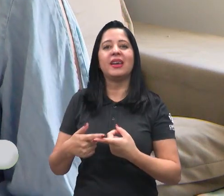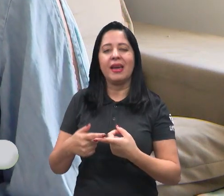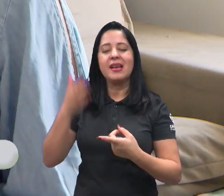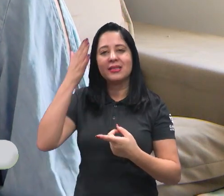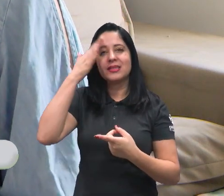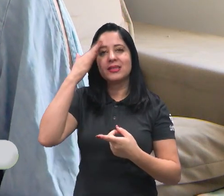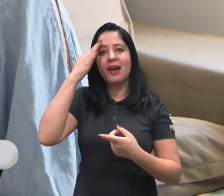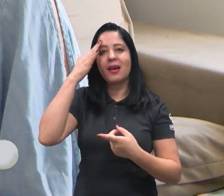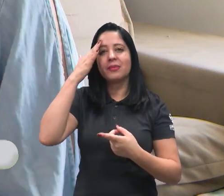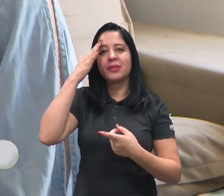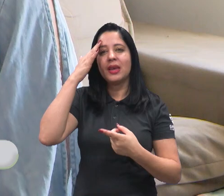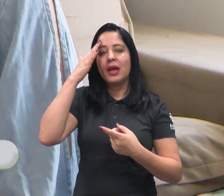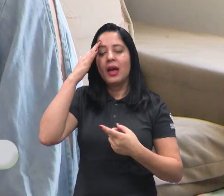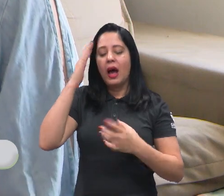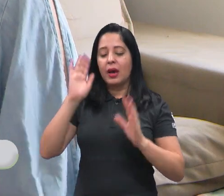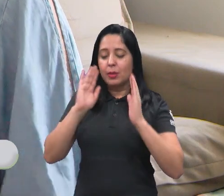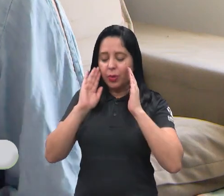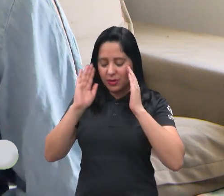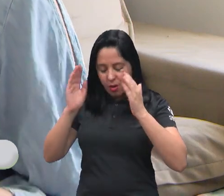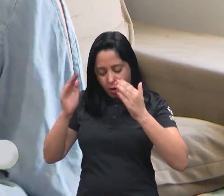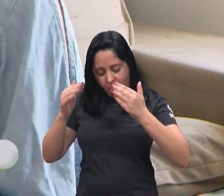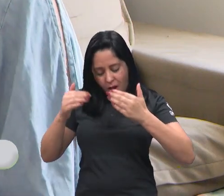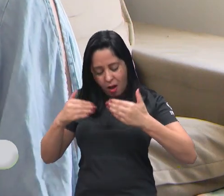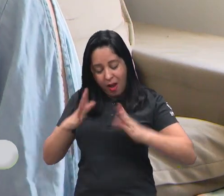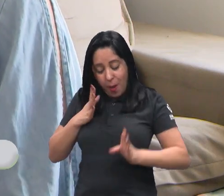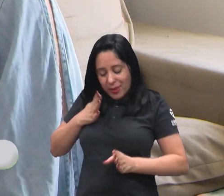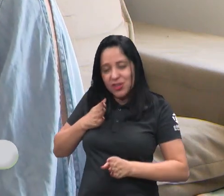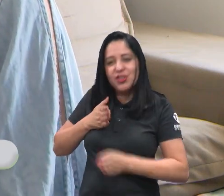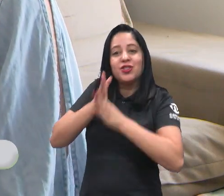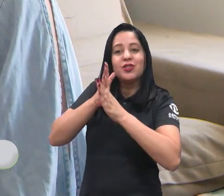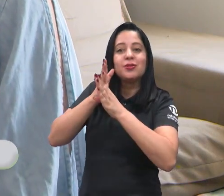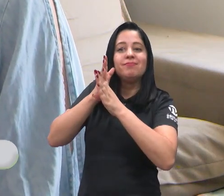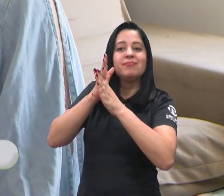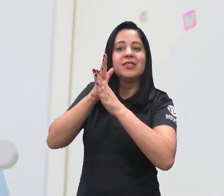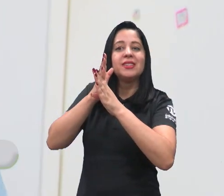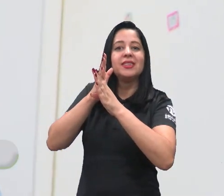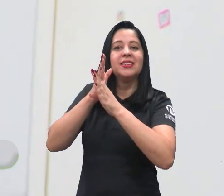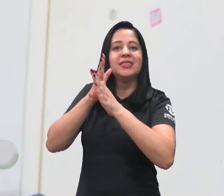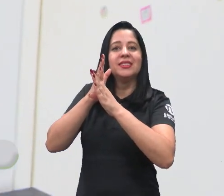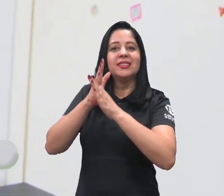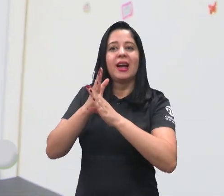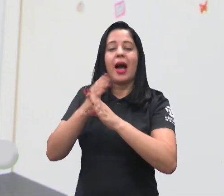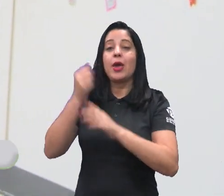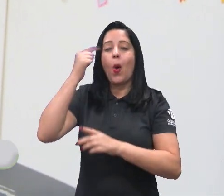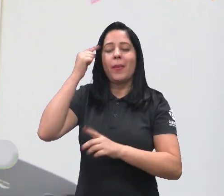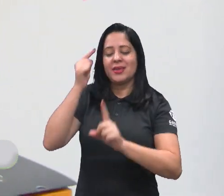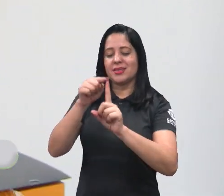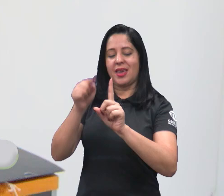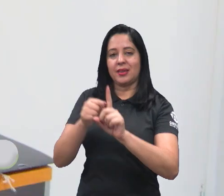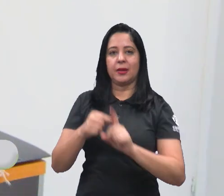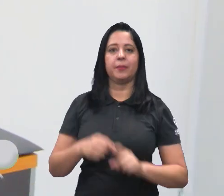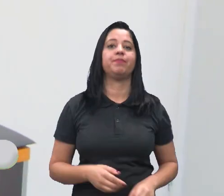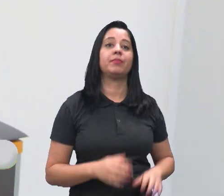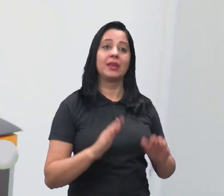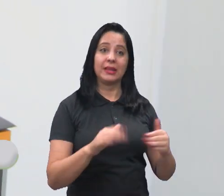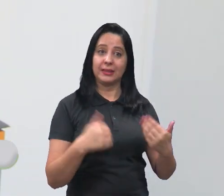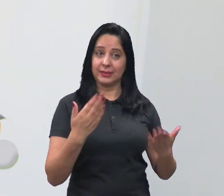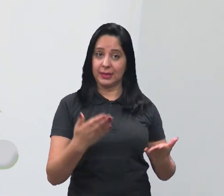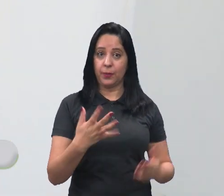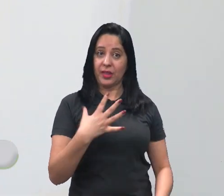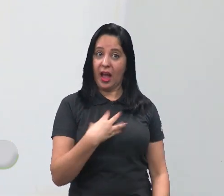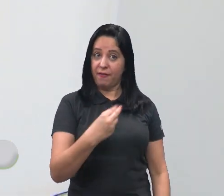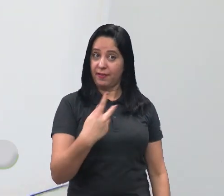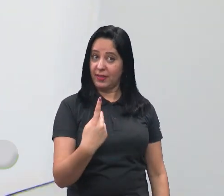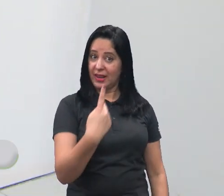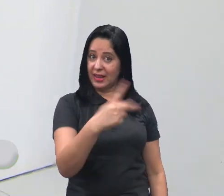encontra no feminino, né? Então foi desse jeito que começamos a busca por tê-la. Após o diagnóstico da filha, a Vanessa